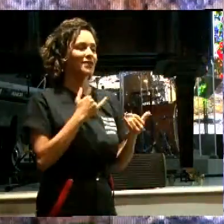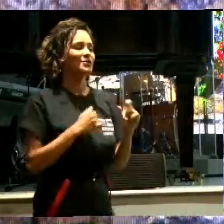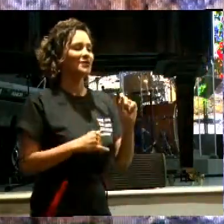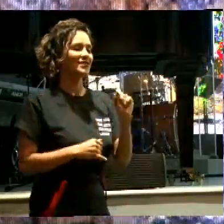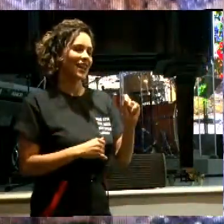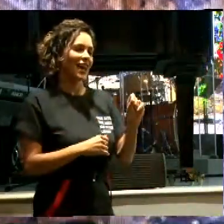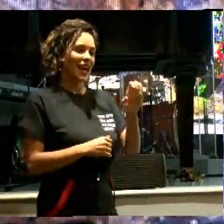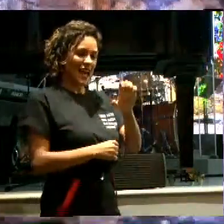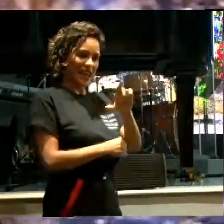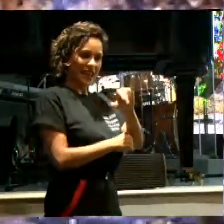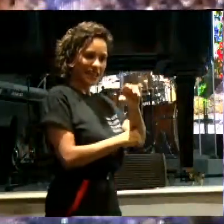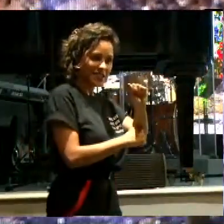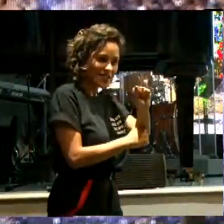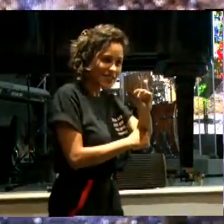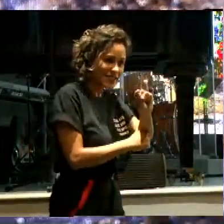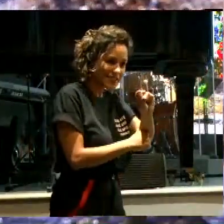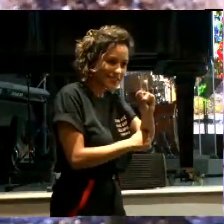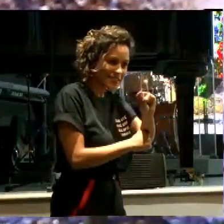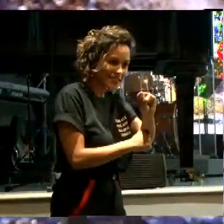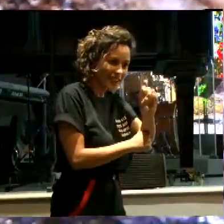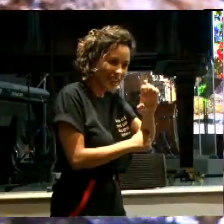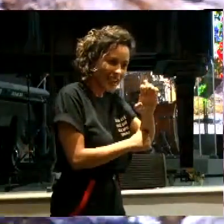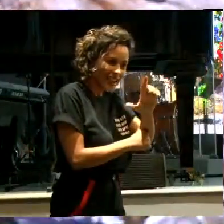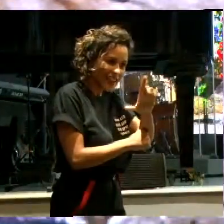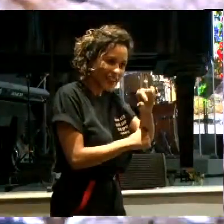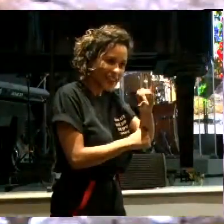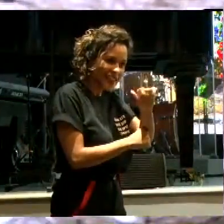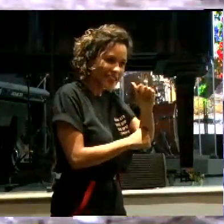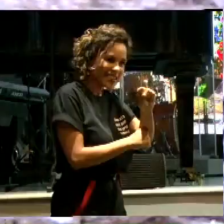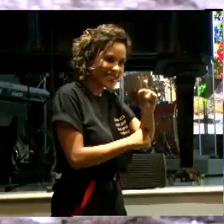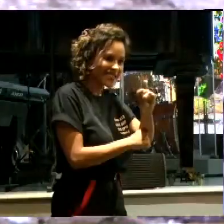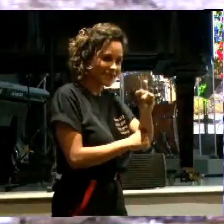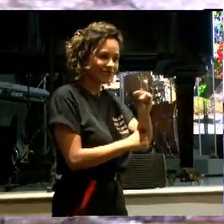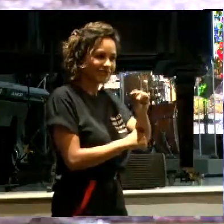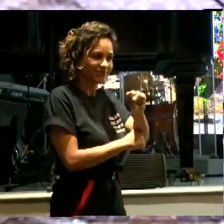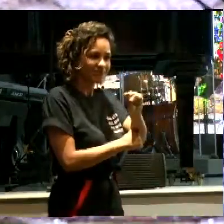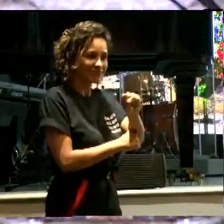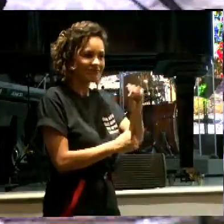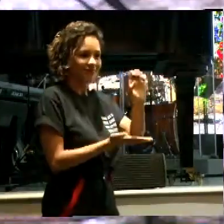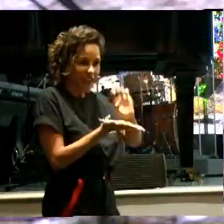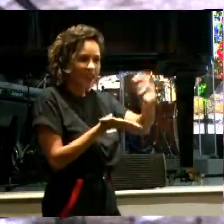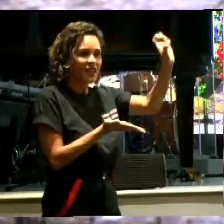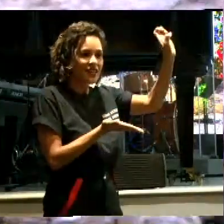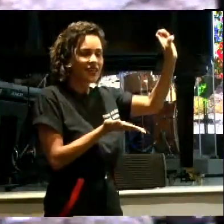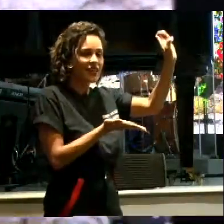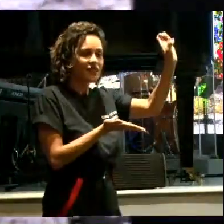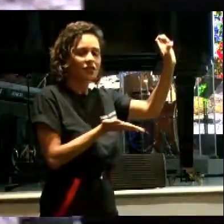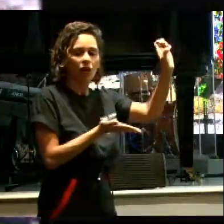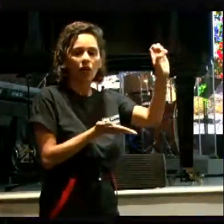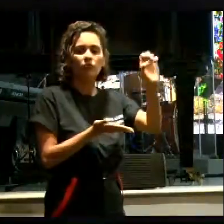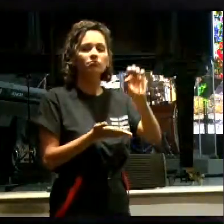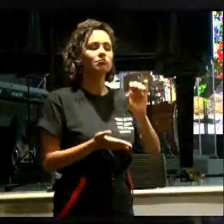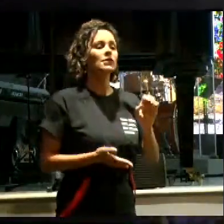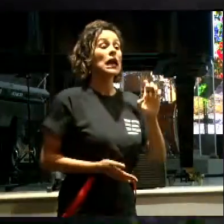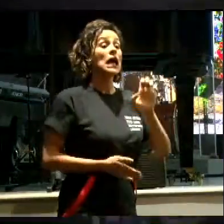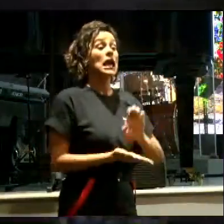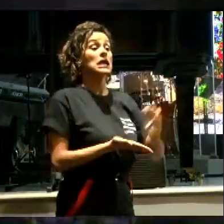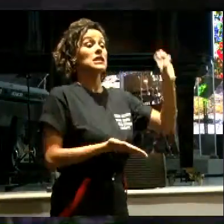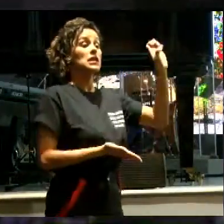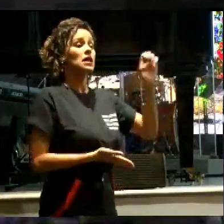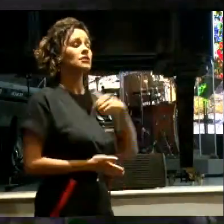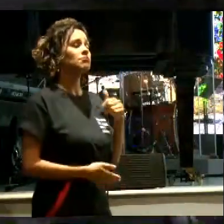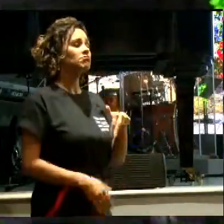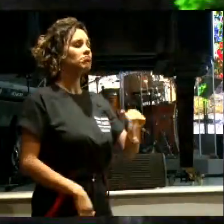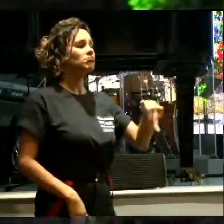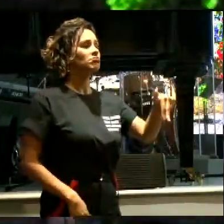ele já entendeu o que Deus estava fazendo com ele. E eu tenho algo assim que me identifica muito, porque